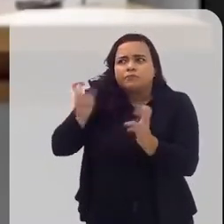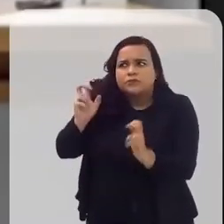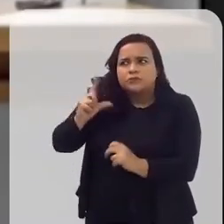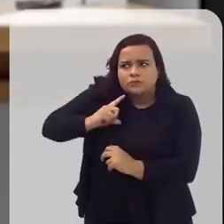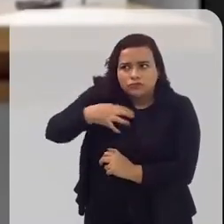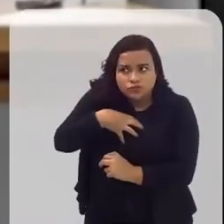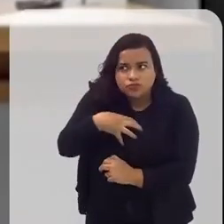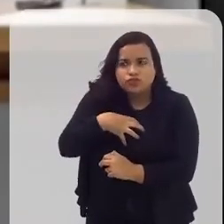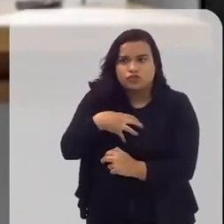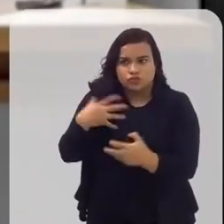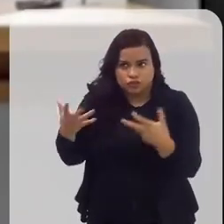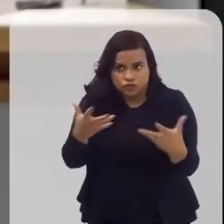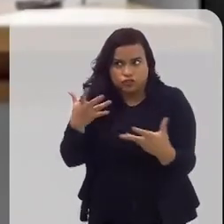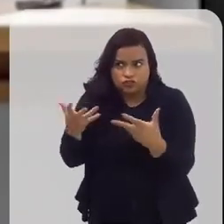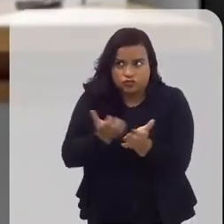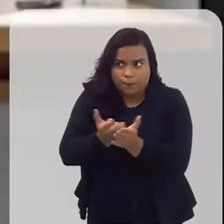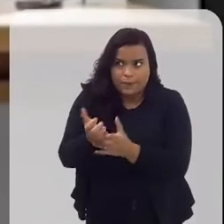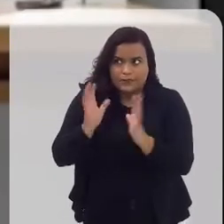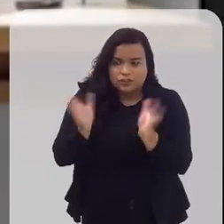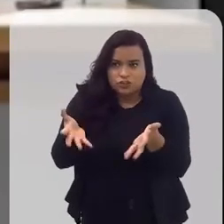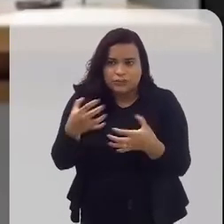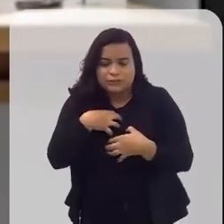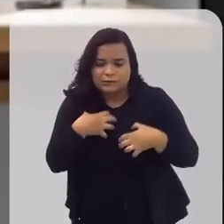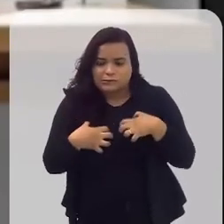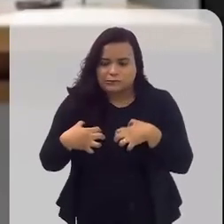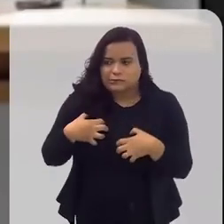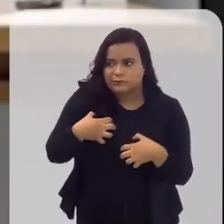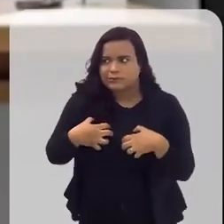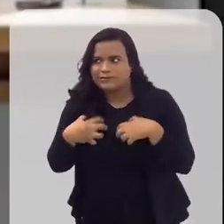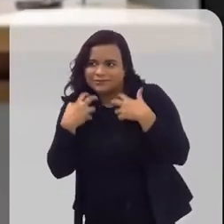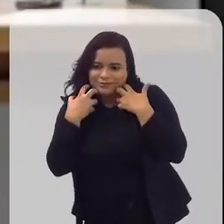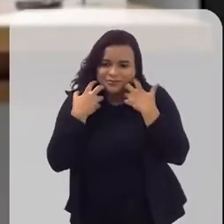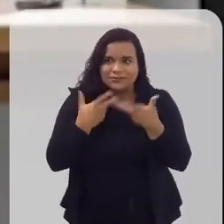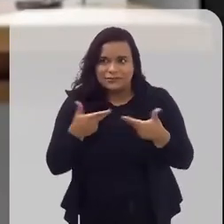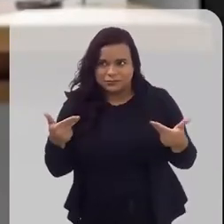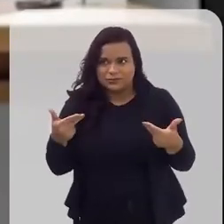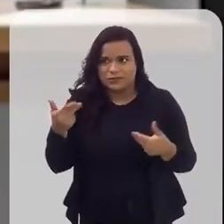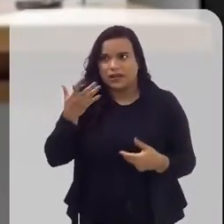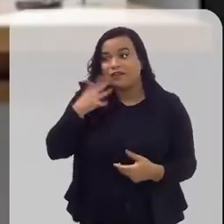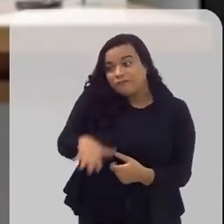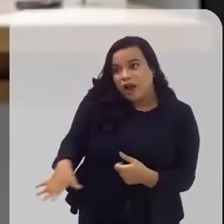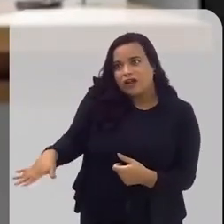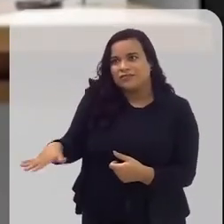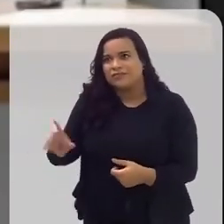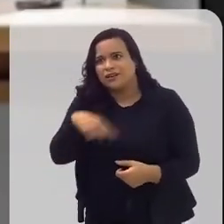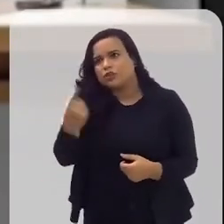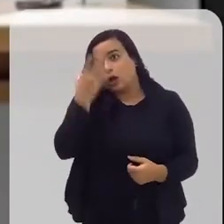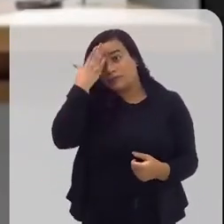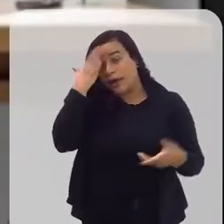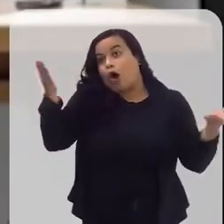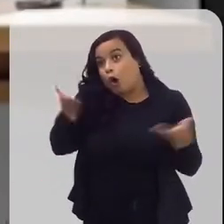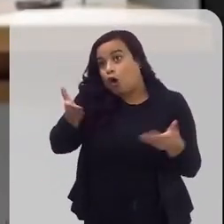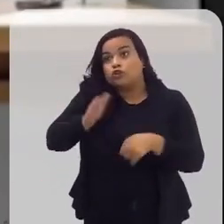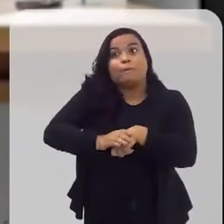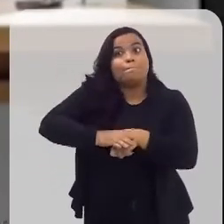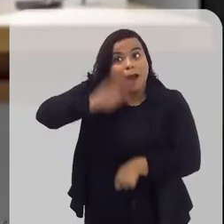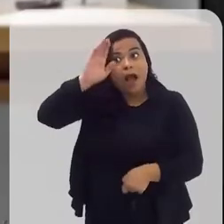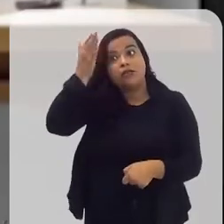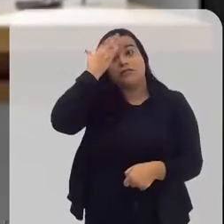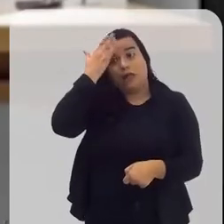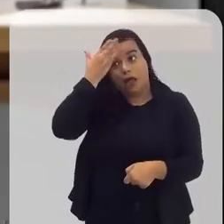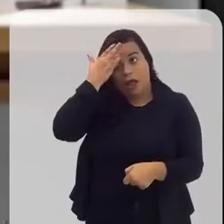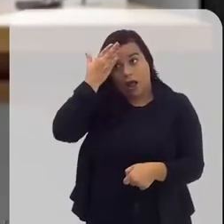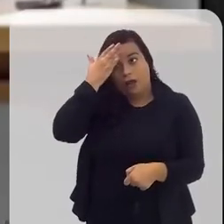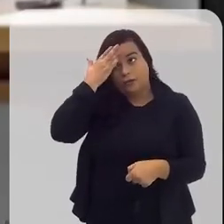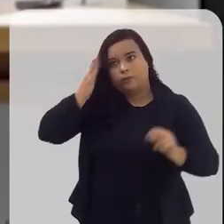nenhum. Sabe aquelas coisas que já começam na infância? Claro que a gente sabe que hoje a gente tem muito mais noção, muito mais consciência